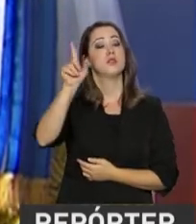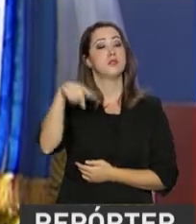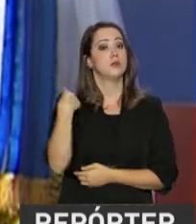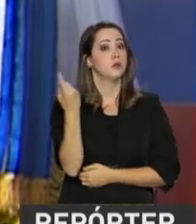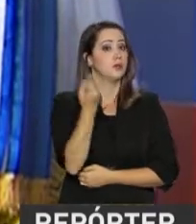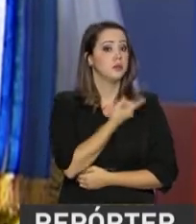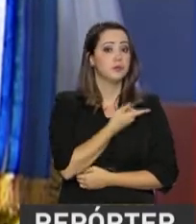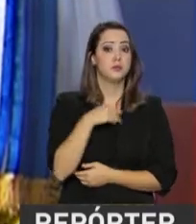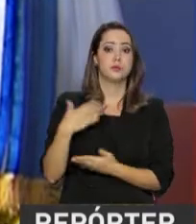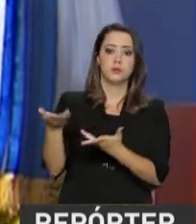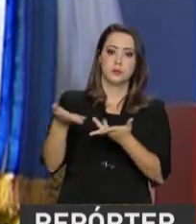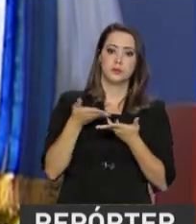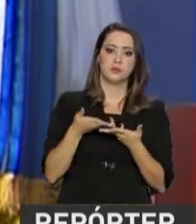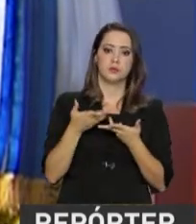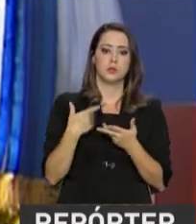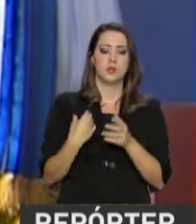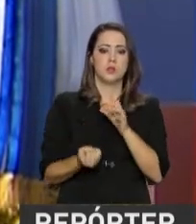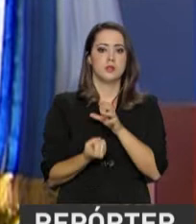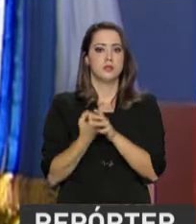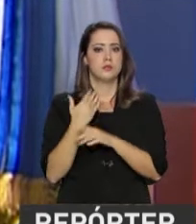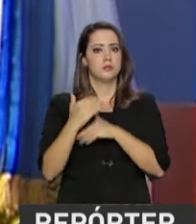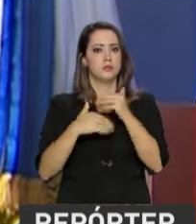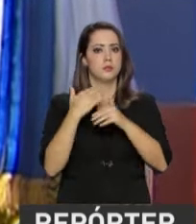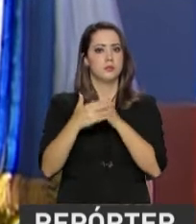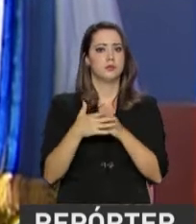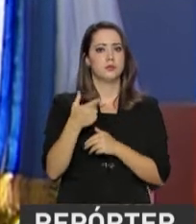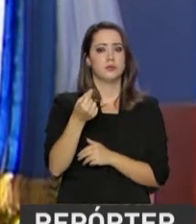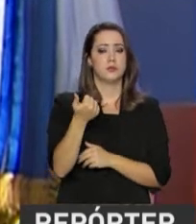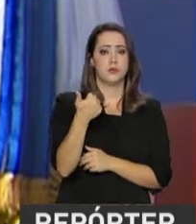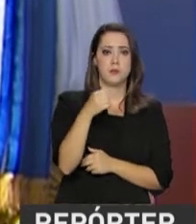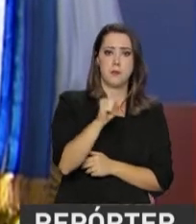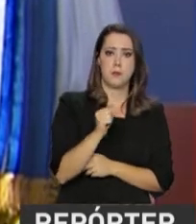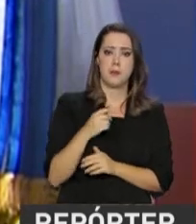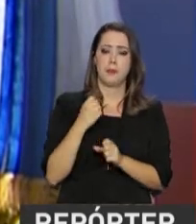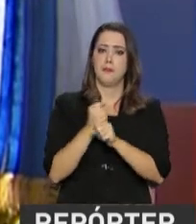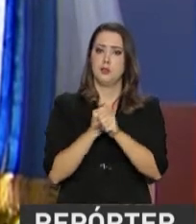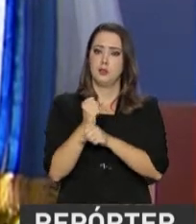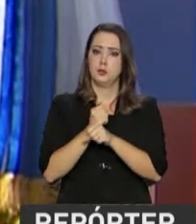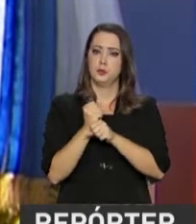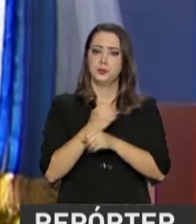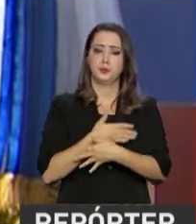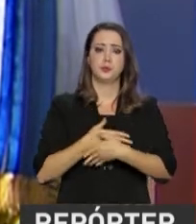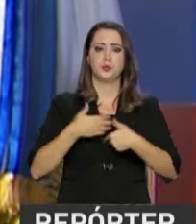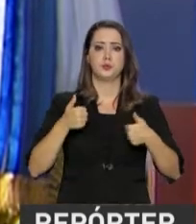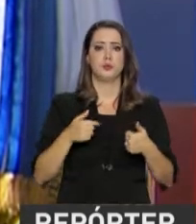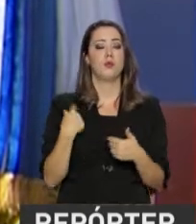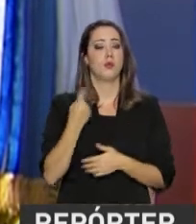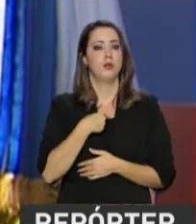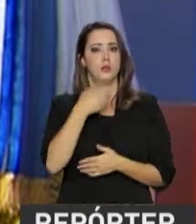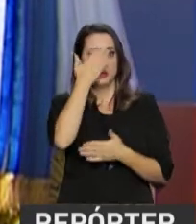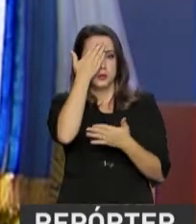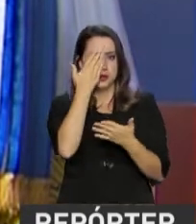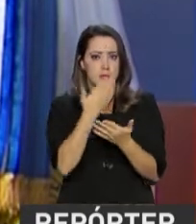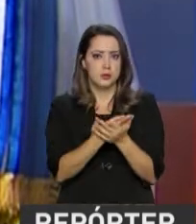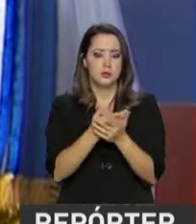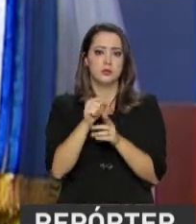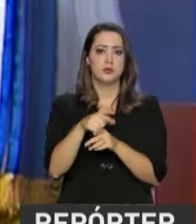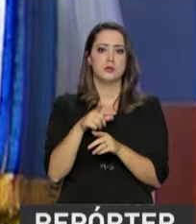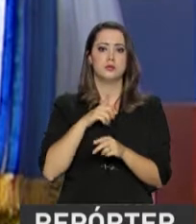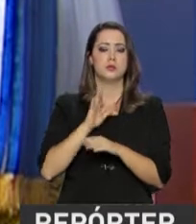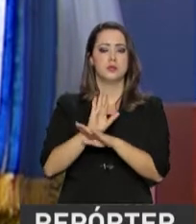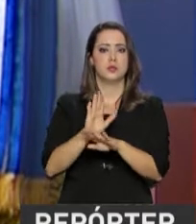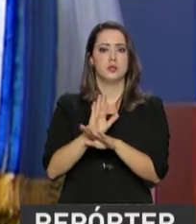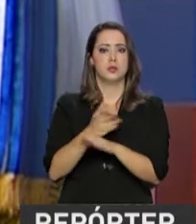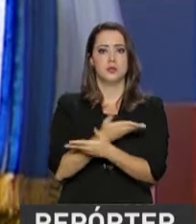nós venhamos a renascer em 2018 para um ano muito melhor e eu tenho certeza que contarei